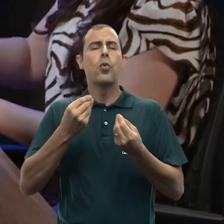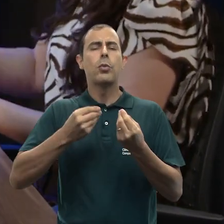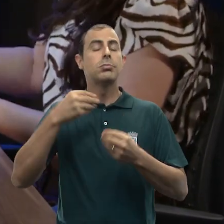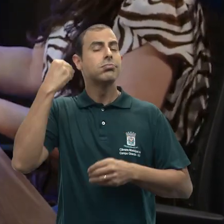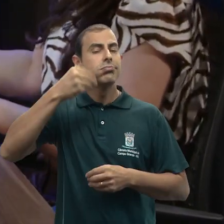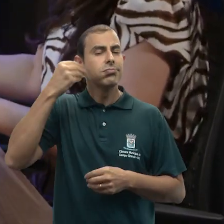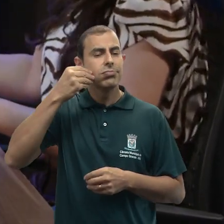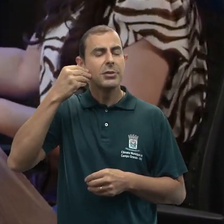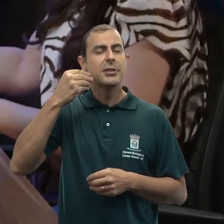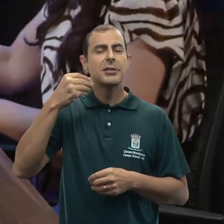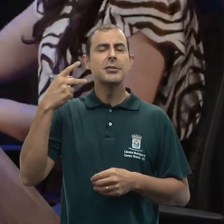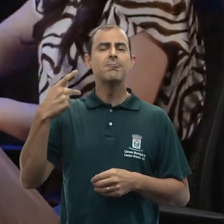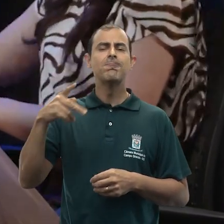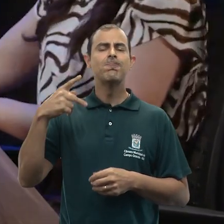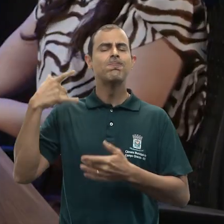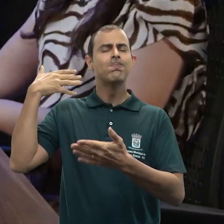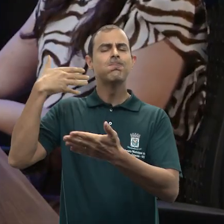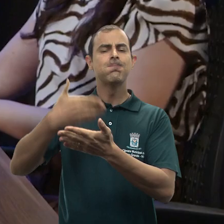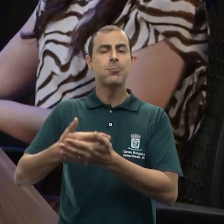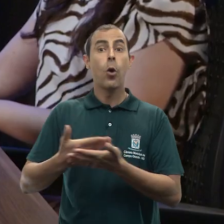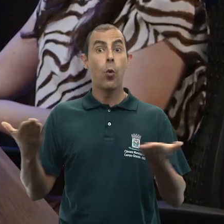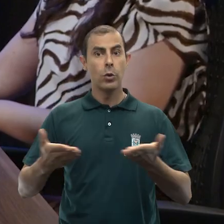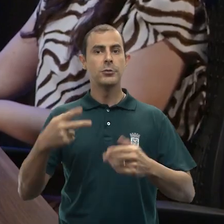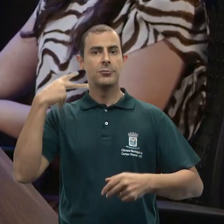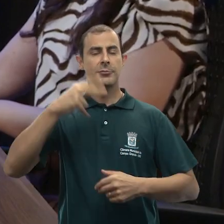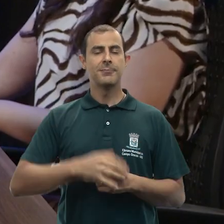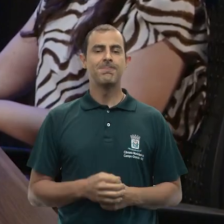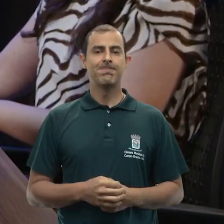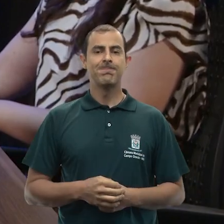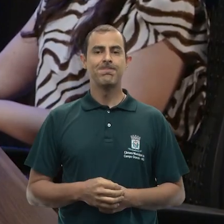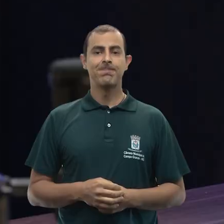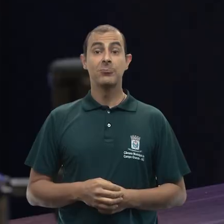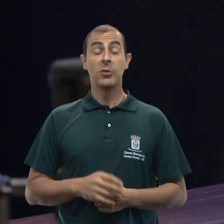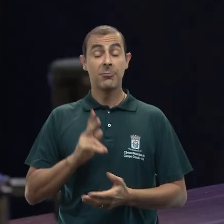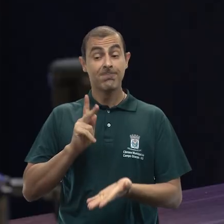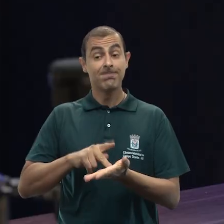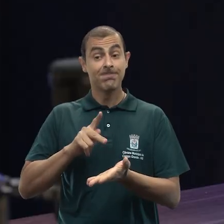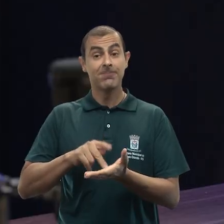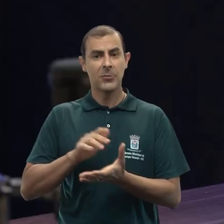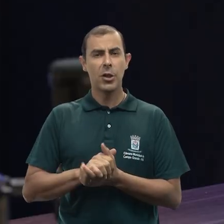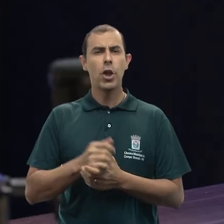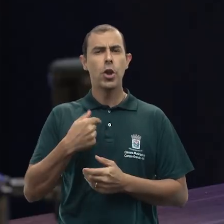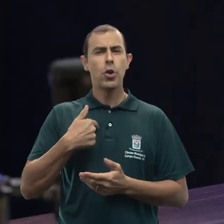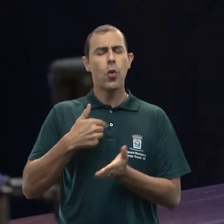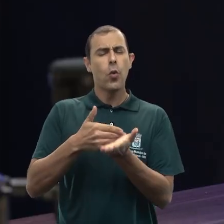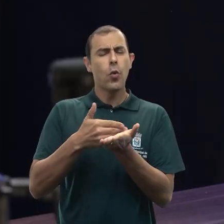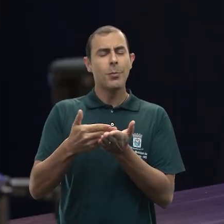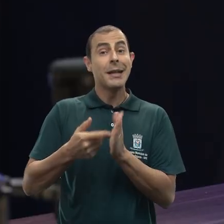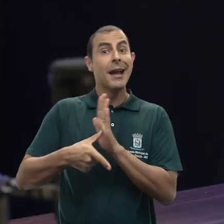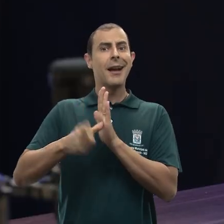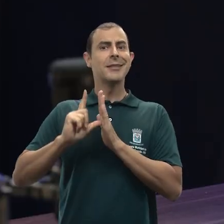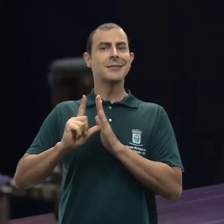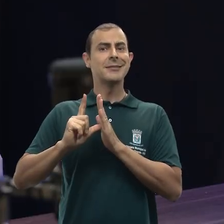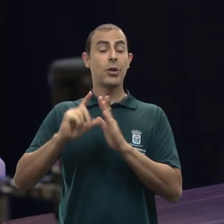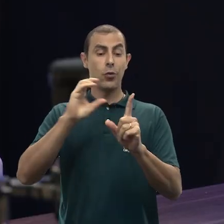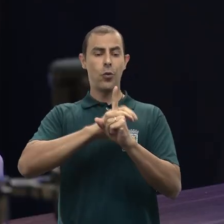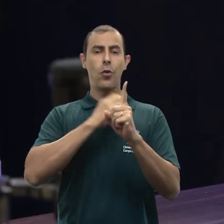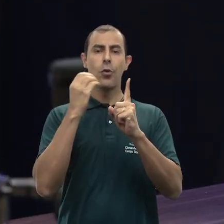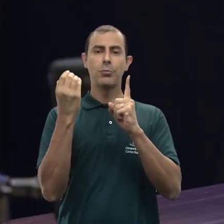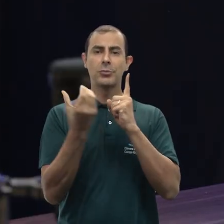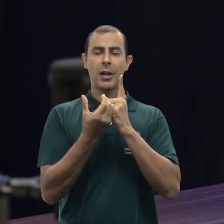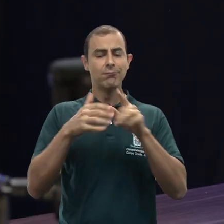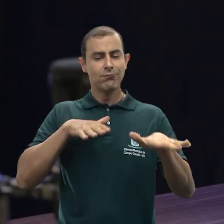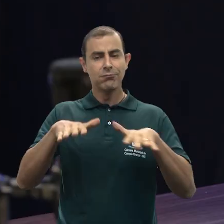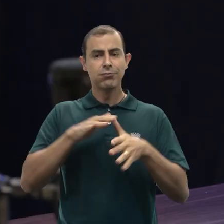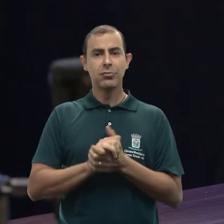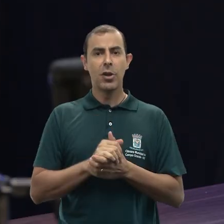te preparou para ser um vereador? A bem da verdade, eu comecei no movimento comunitário, porque antes de eu trabalhar na